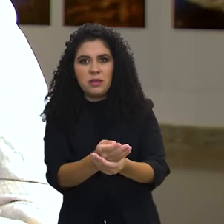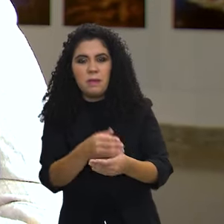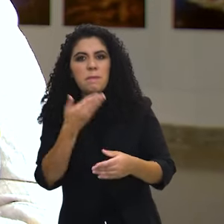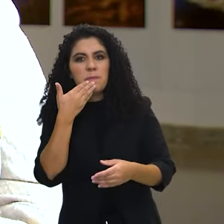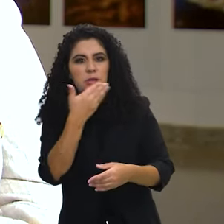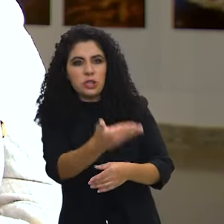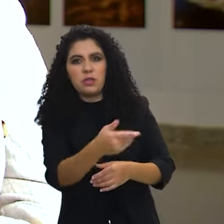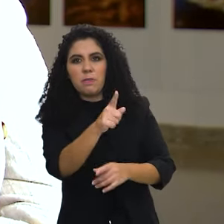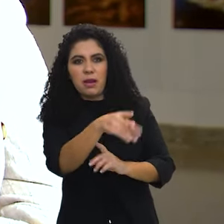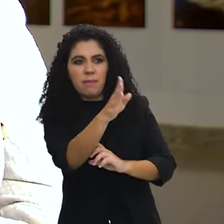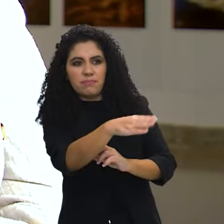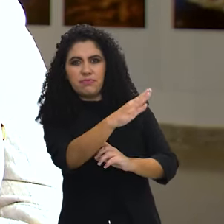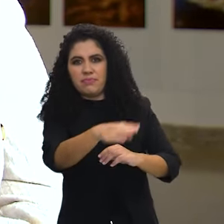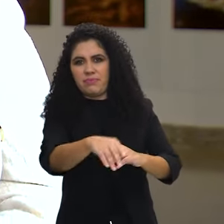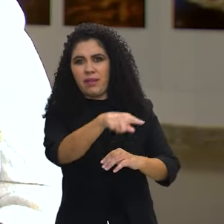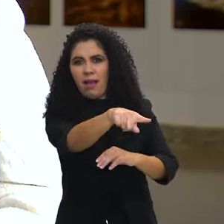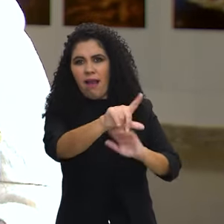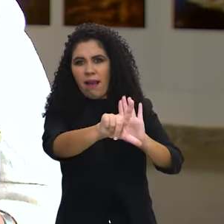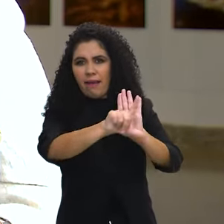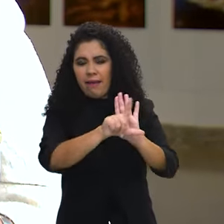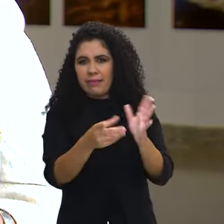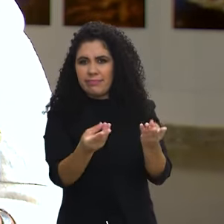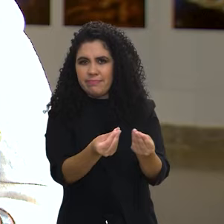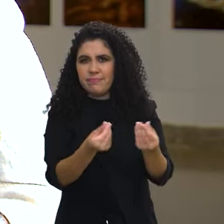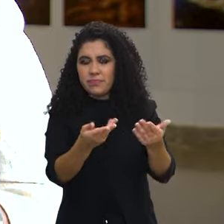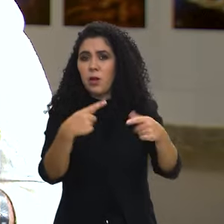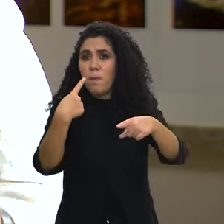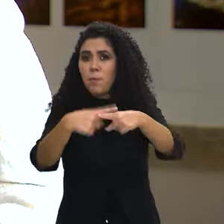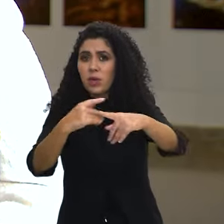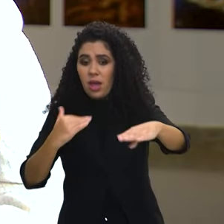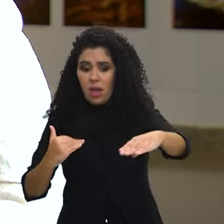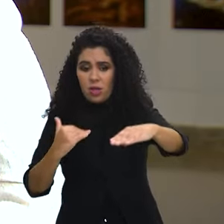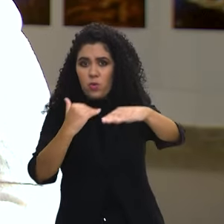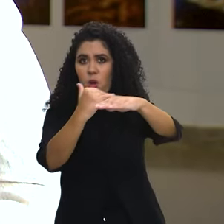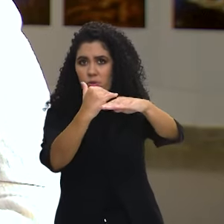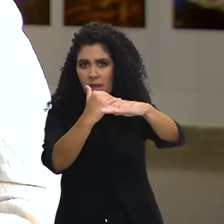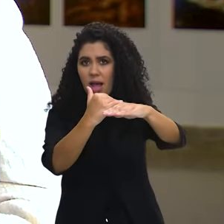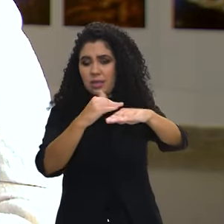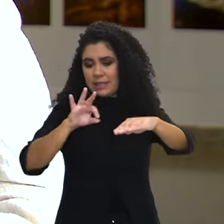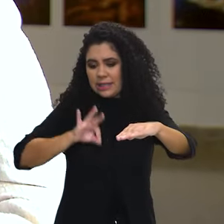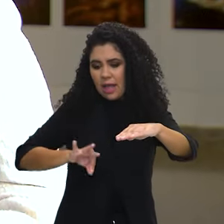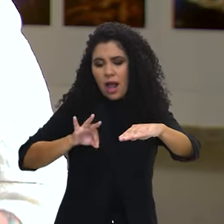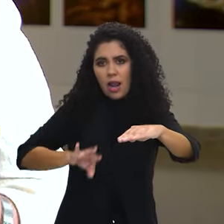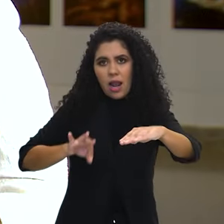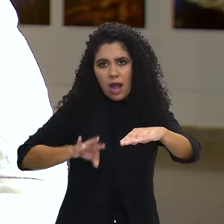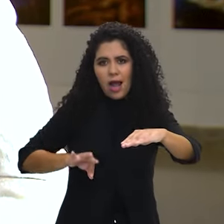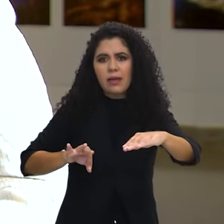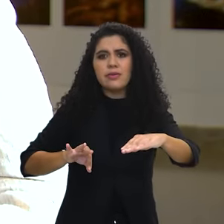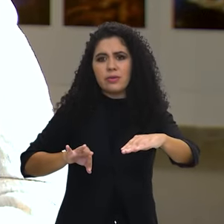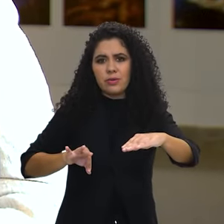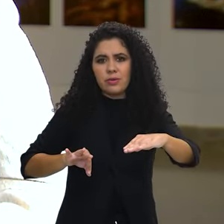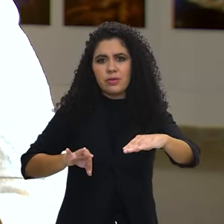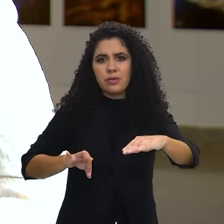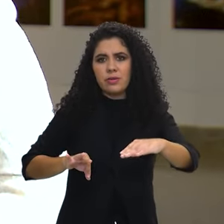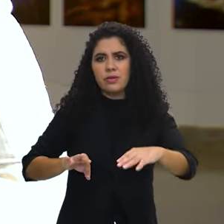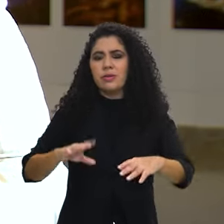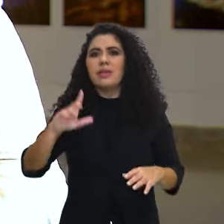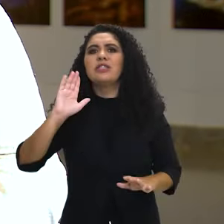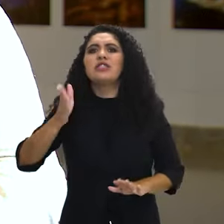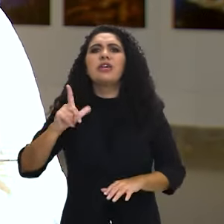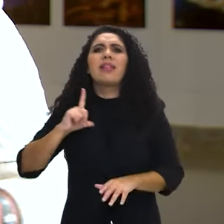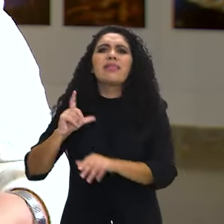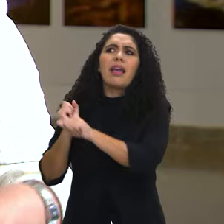da lei né Eh a a a igualdade salarial entre homens e mulheres já existe desde a